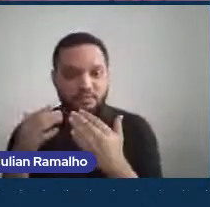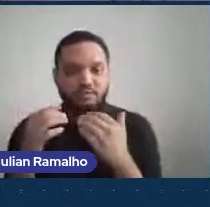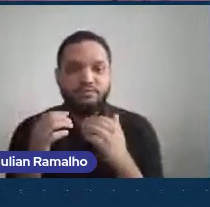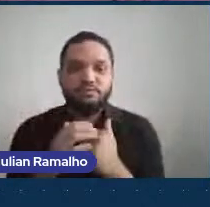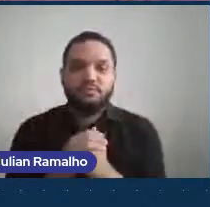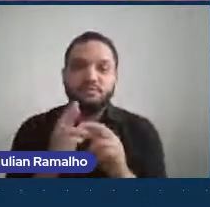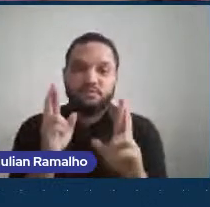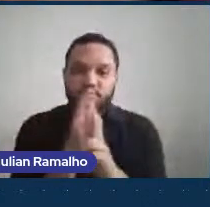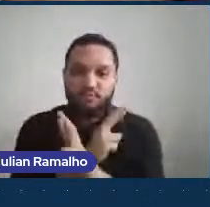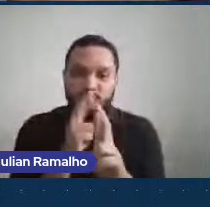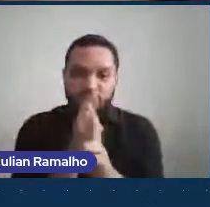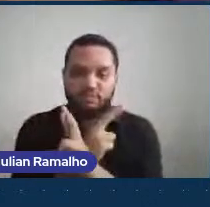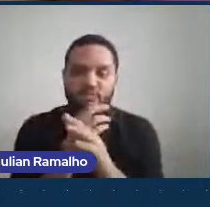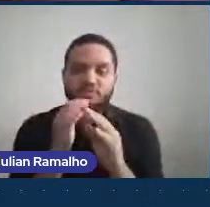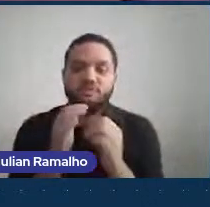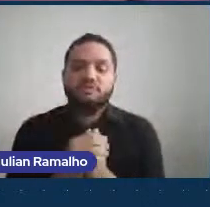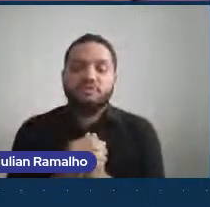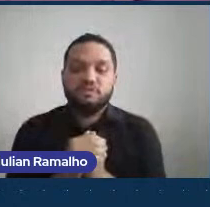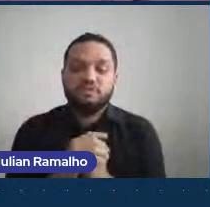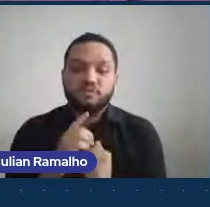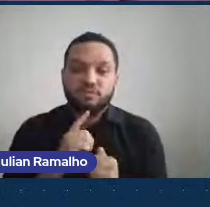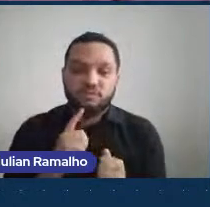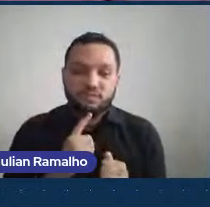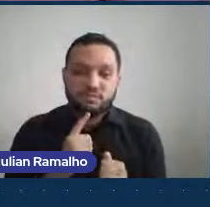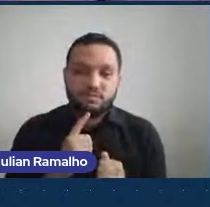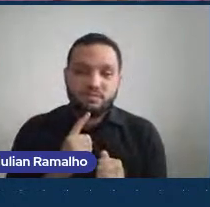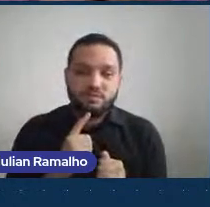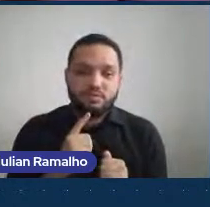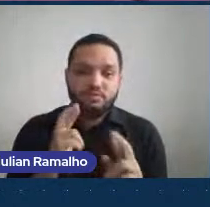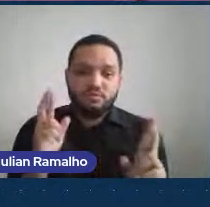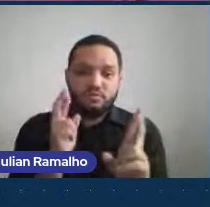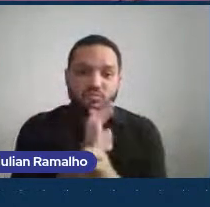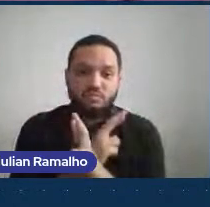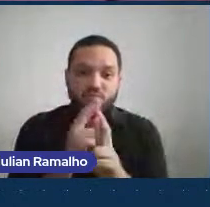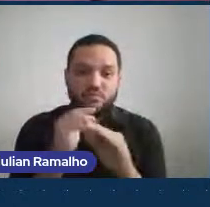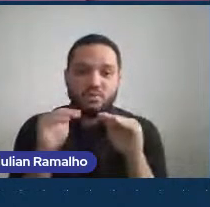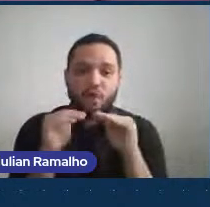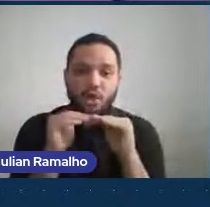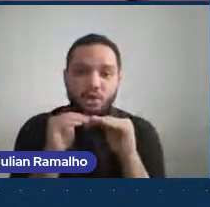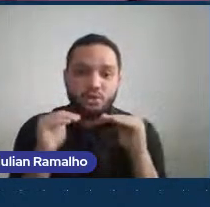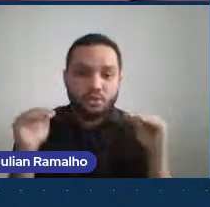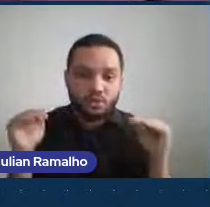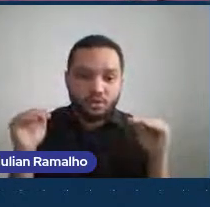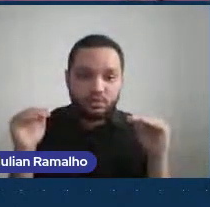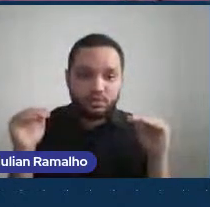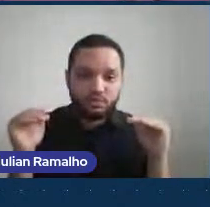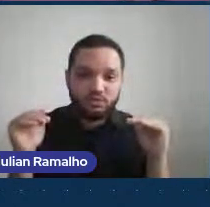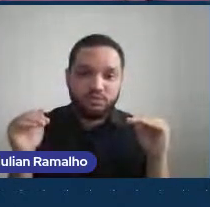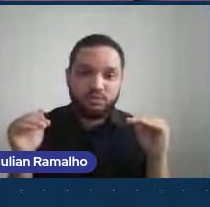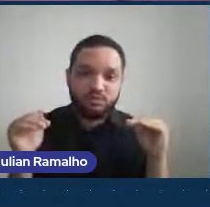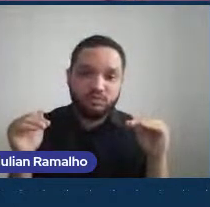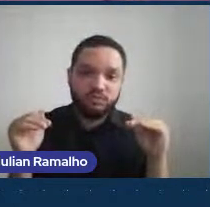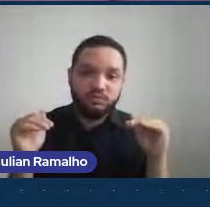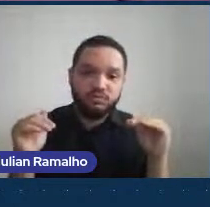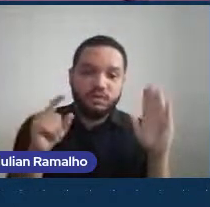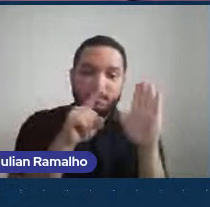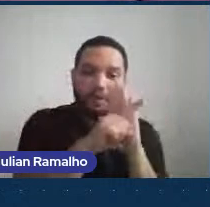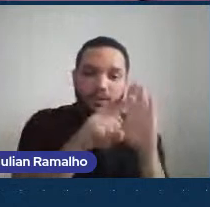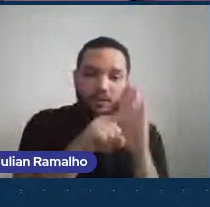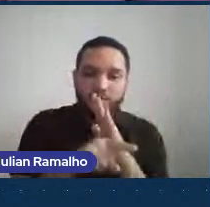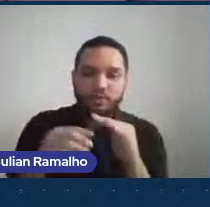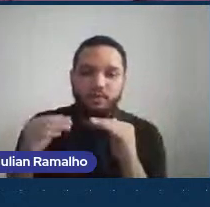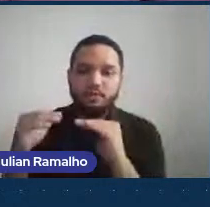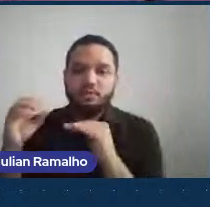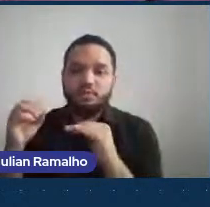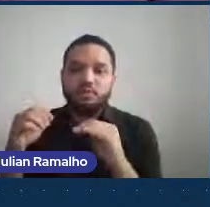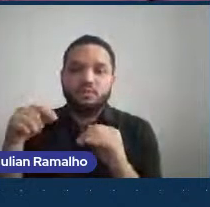relação vertical, e uma relação horizontal é que existe entre as questões e os objetivos. Questão